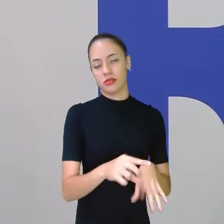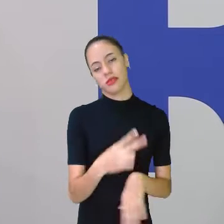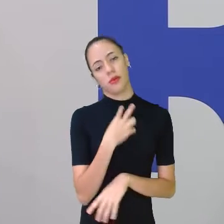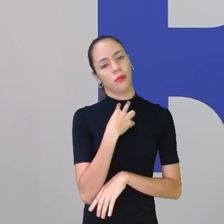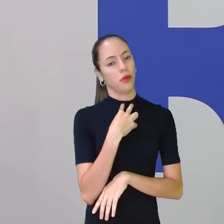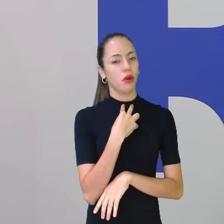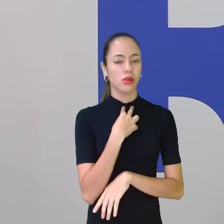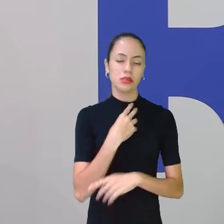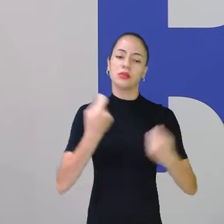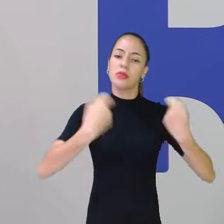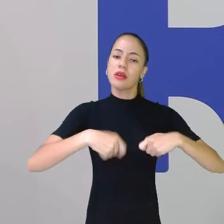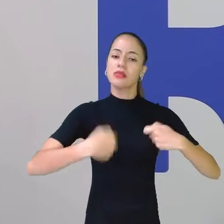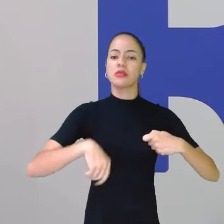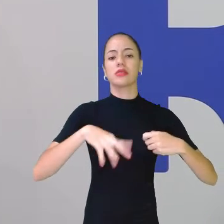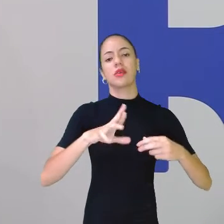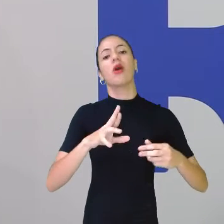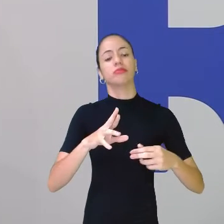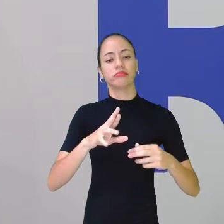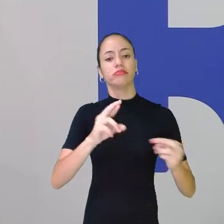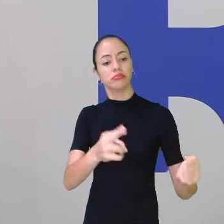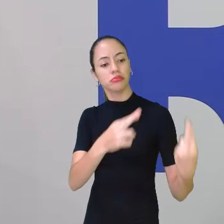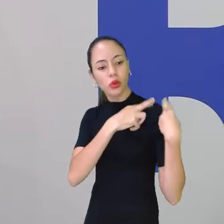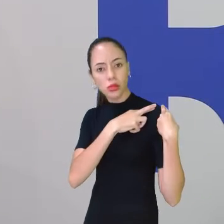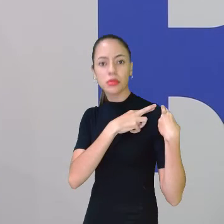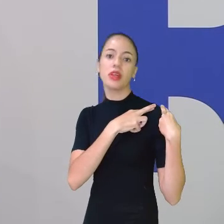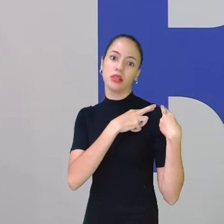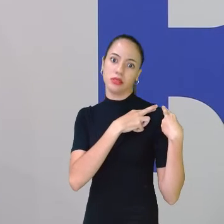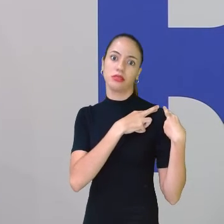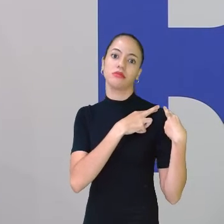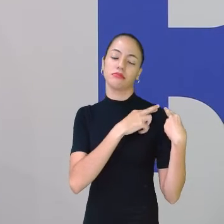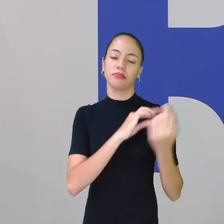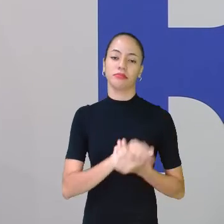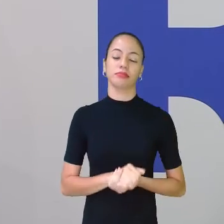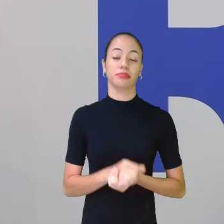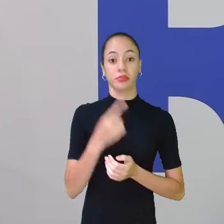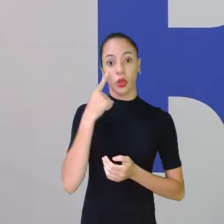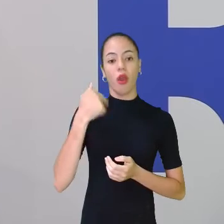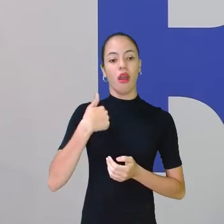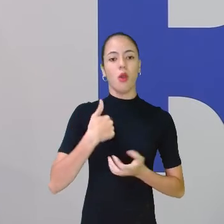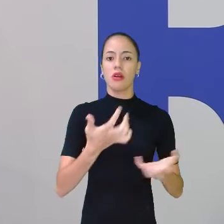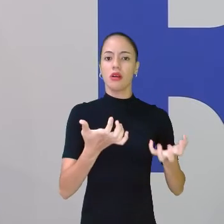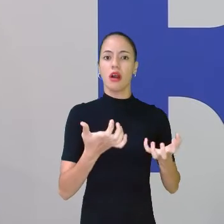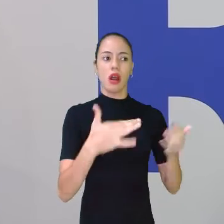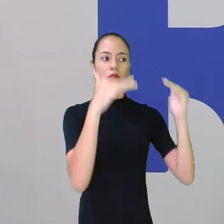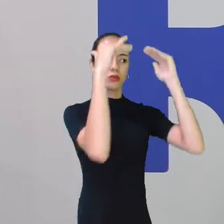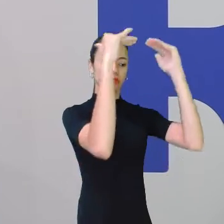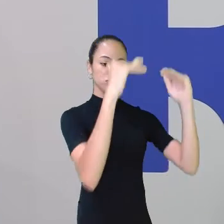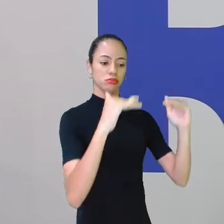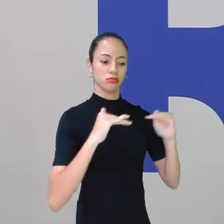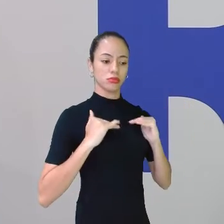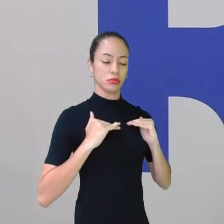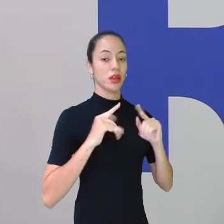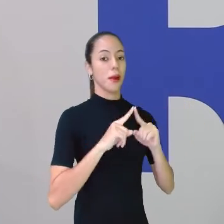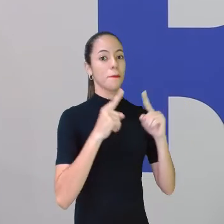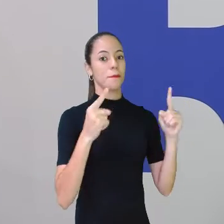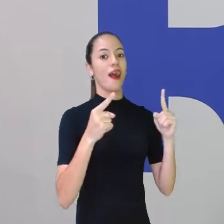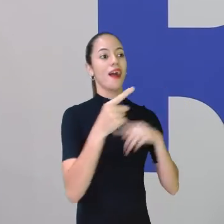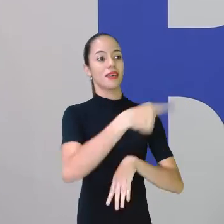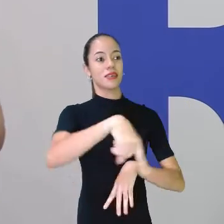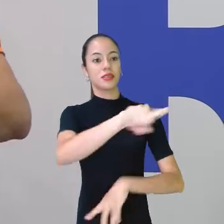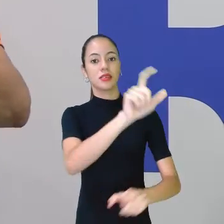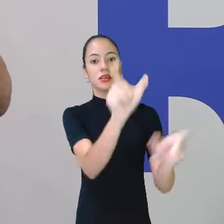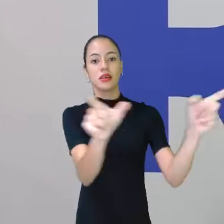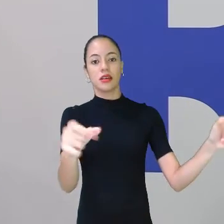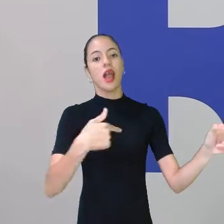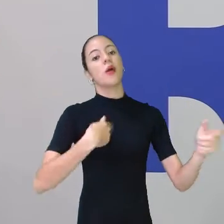tem também responsabilidade. Ao mesmo tempo, quando a gente quer ser respeitado, a gente também tem que respeitar os outros, para que